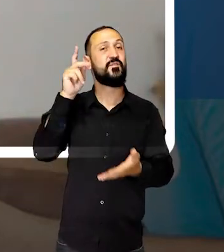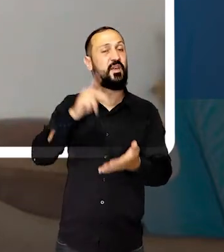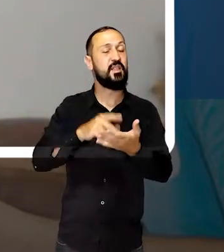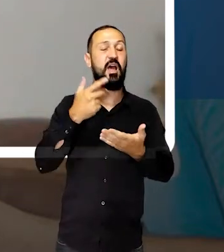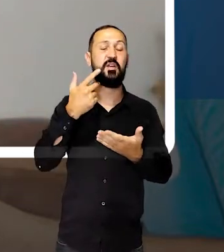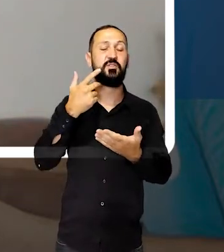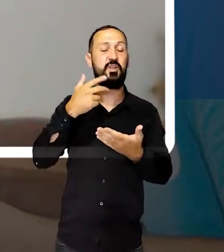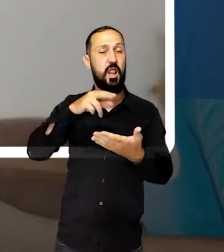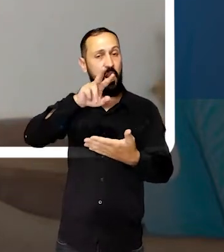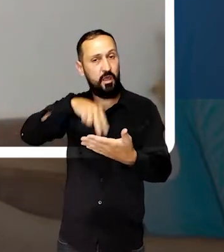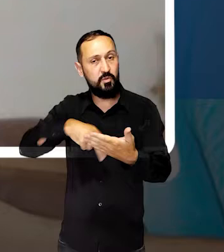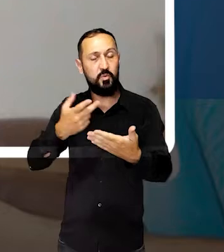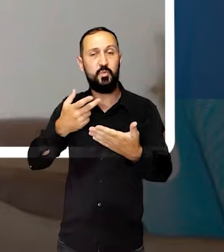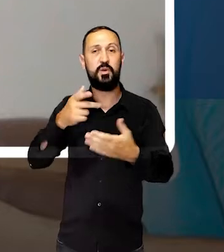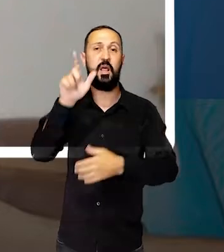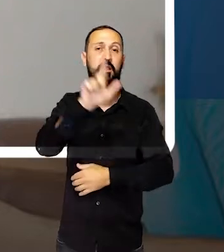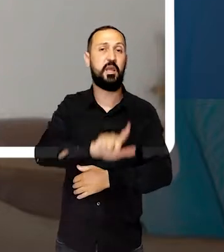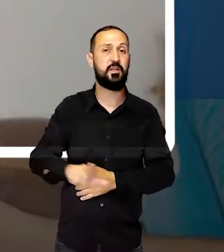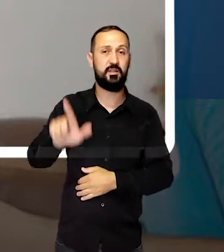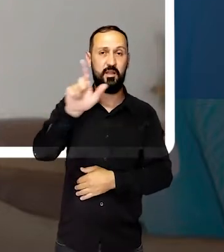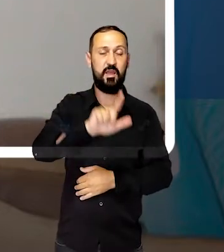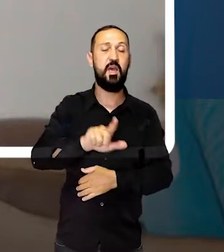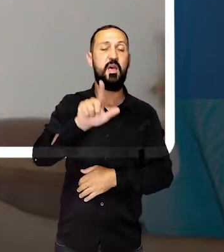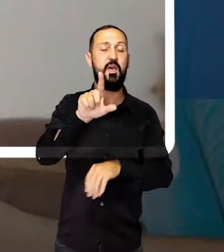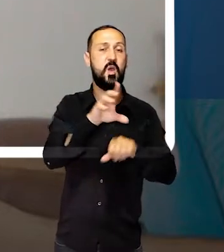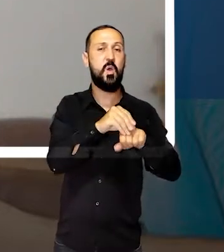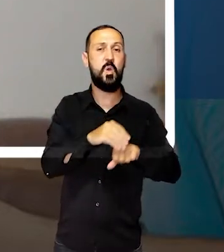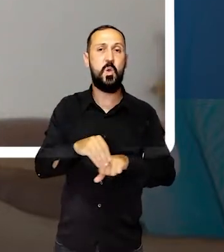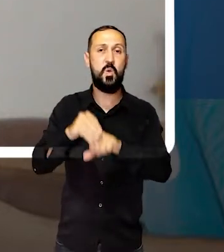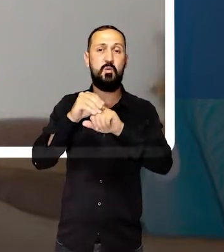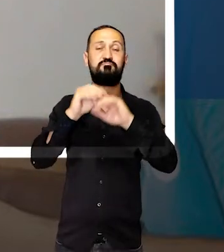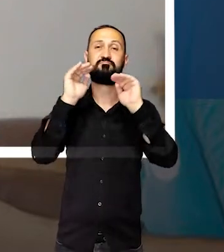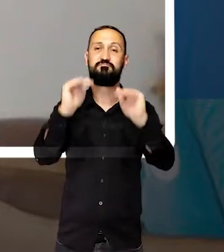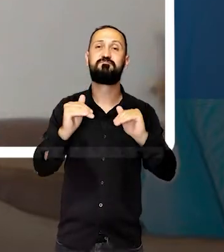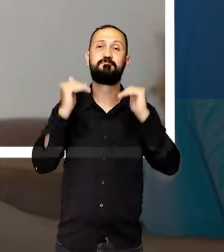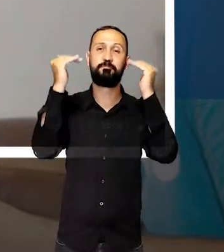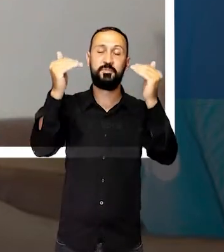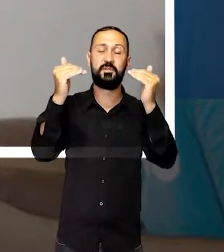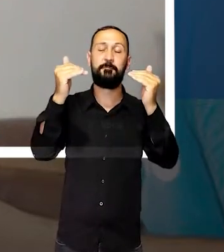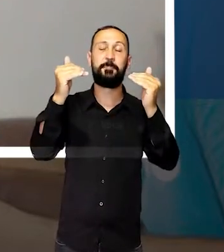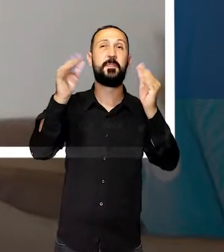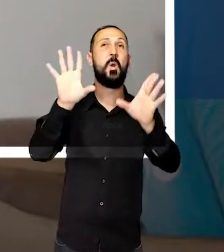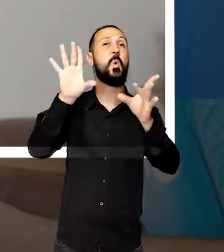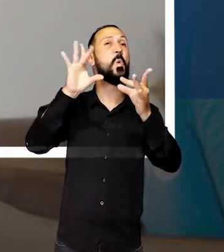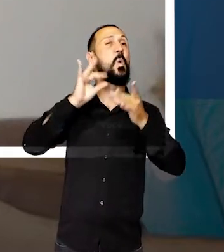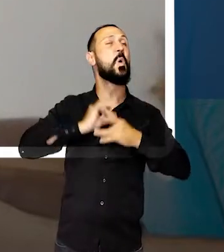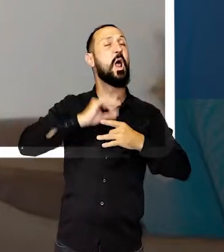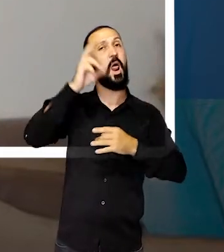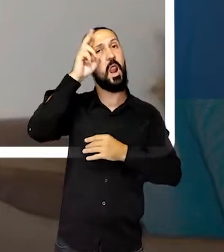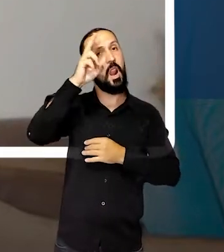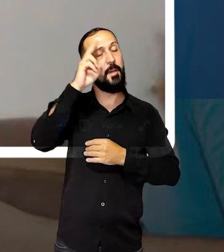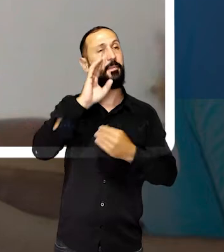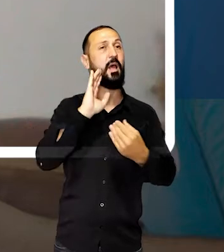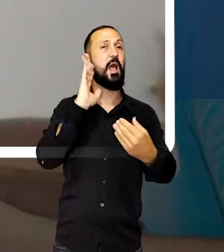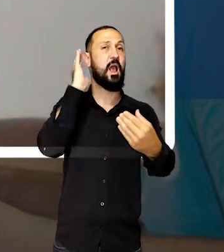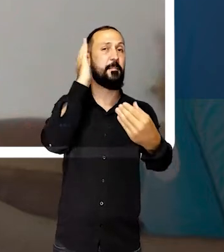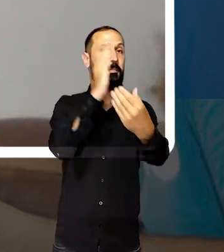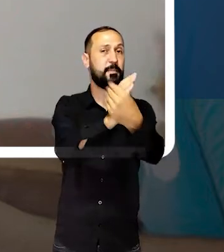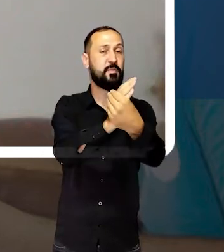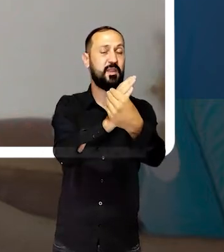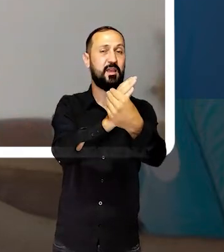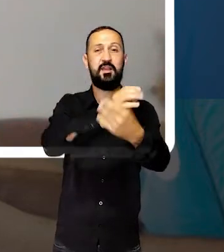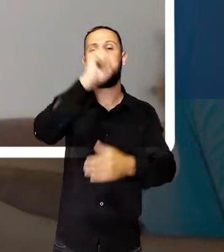realmente a leitura, a literatura é um conhecimento superior, intuitivo. Lembrar a